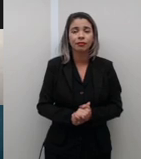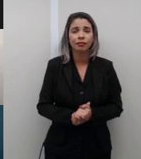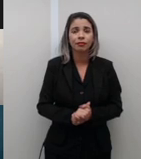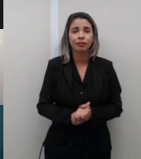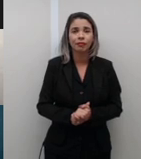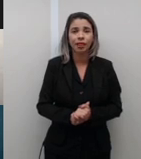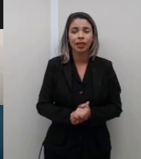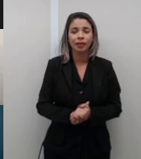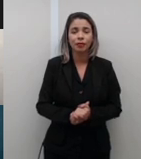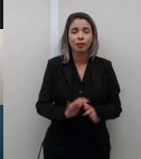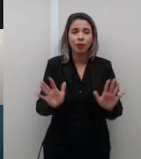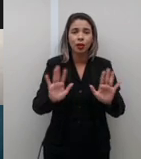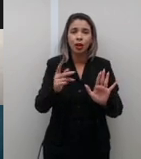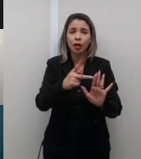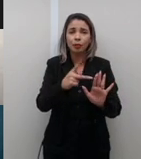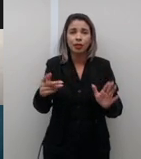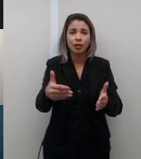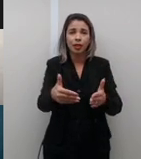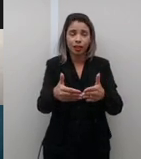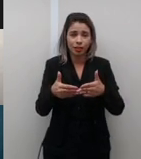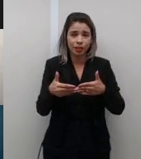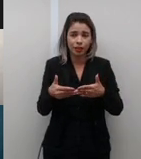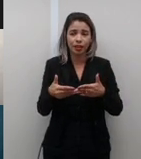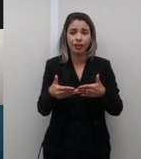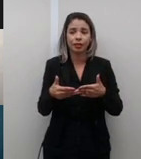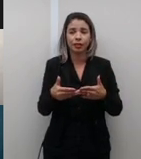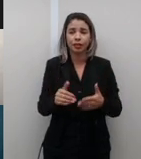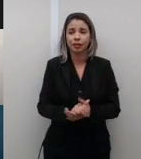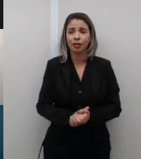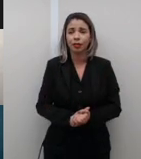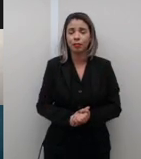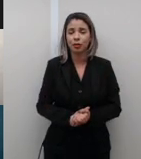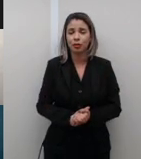Me permita 2 minutos. Doutor Márcio, pois não?